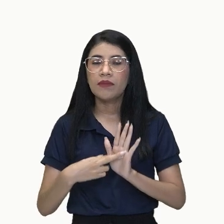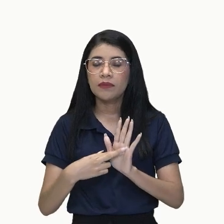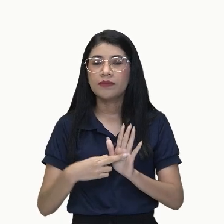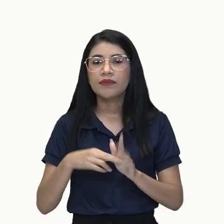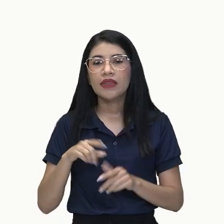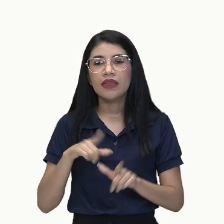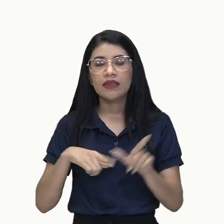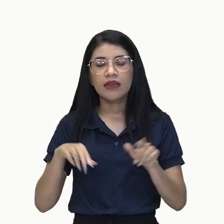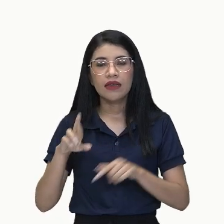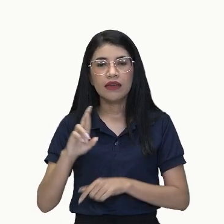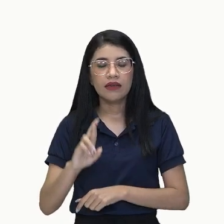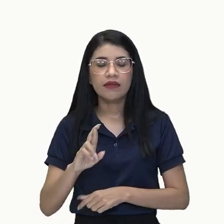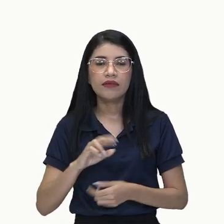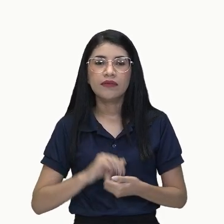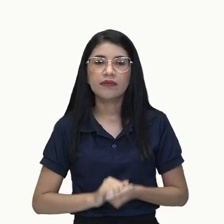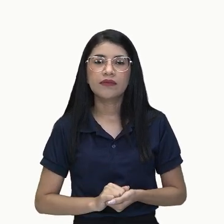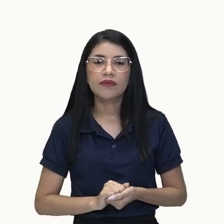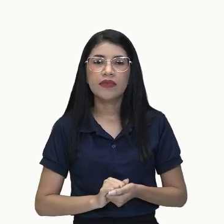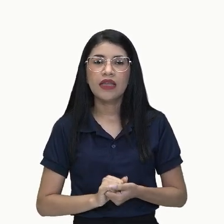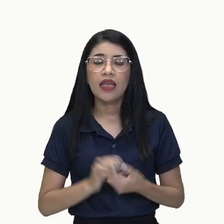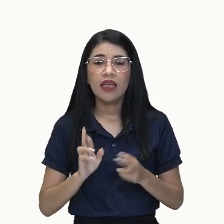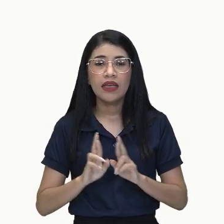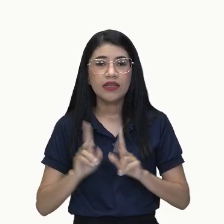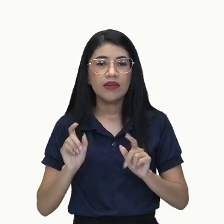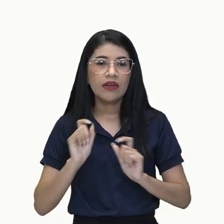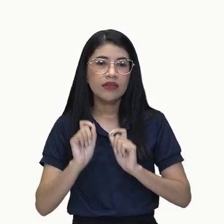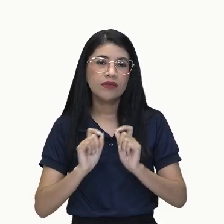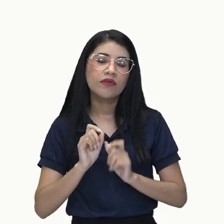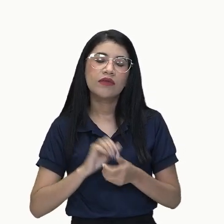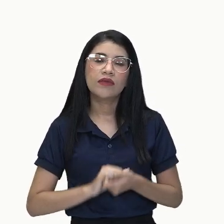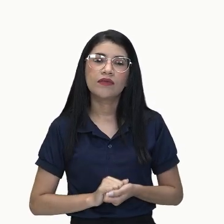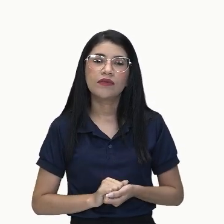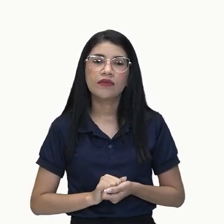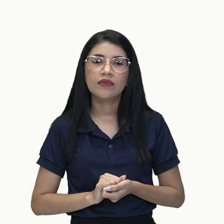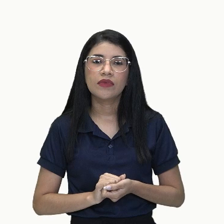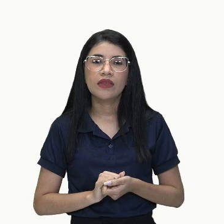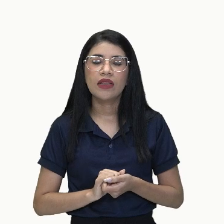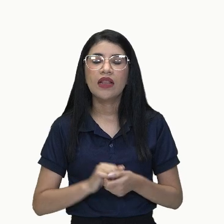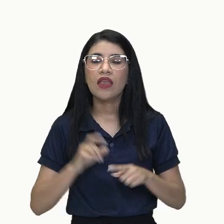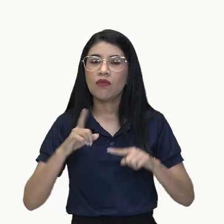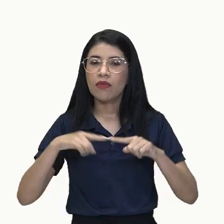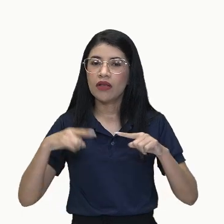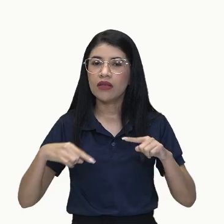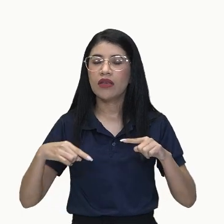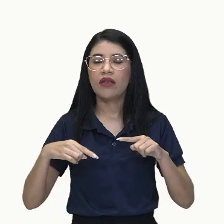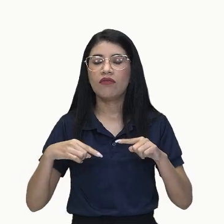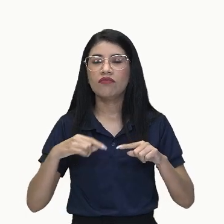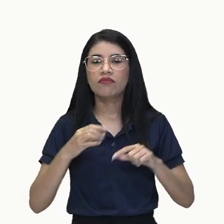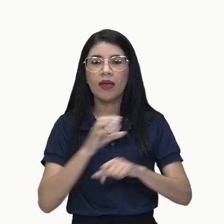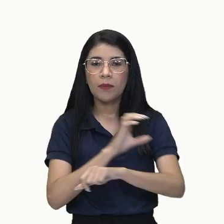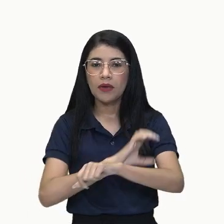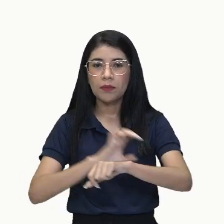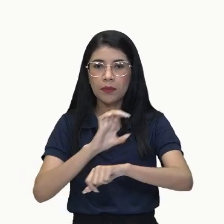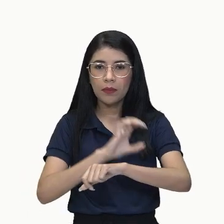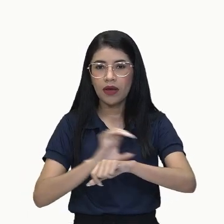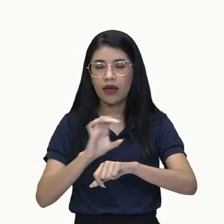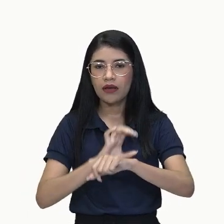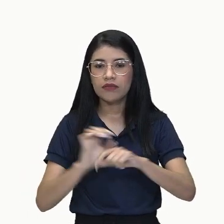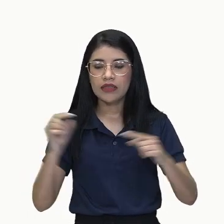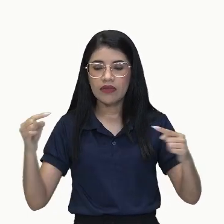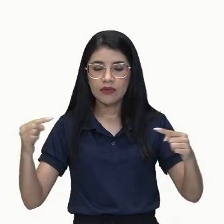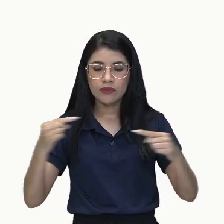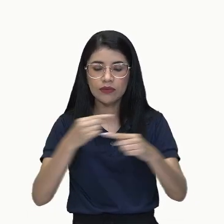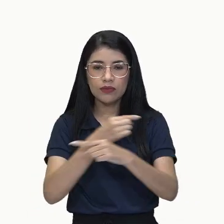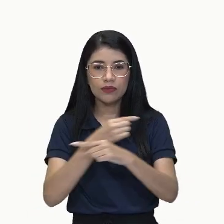R, é a oposição oferecida por um material ao fluxo de corrente elétrica. A